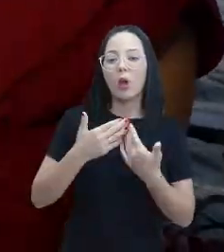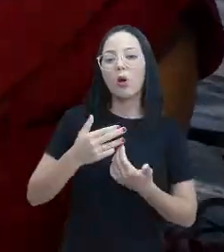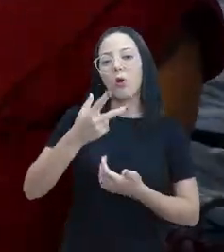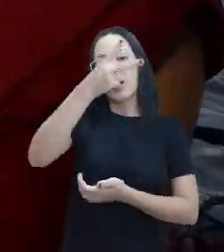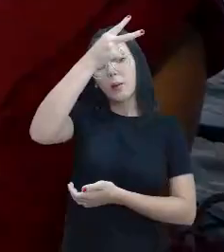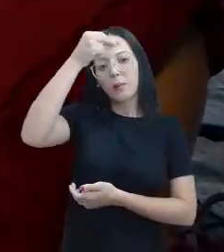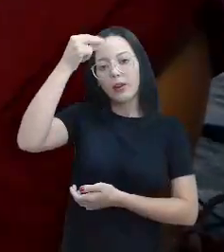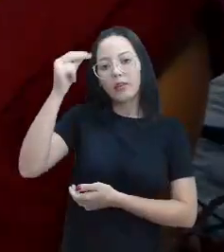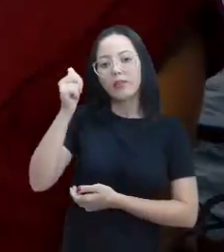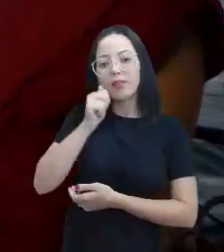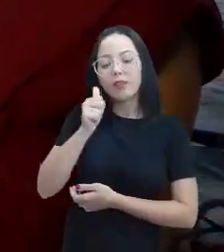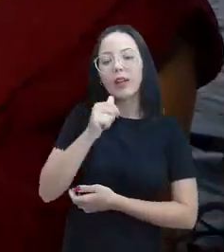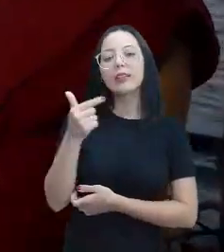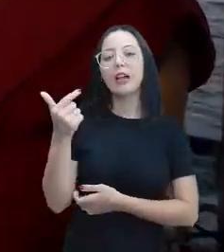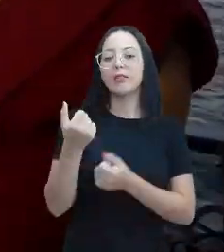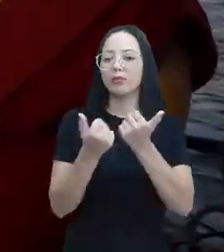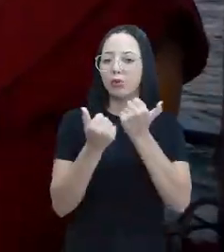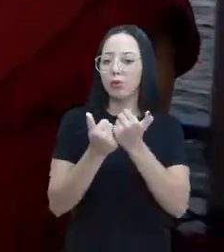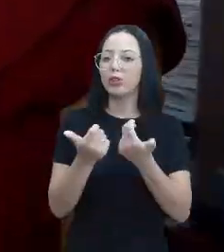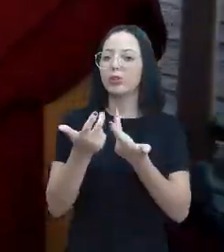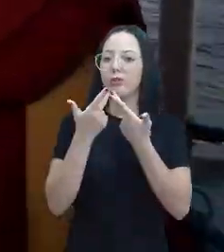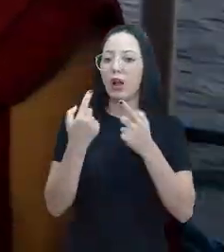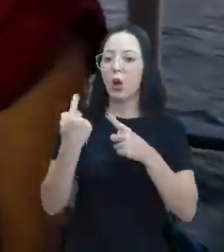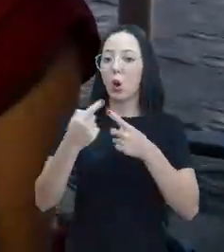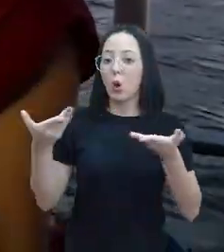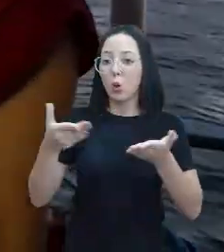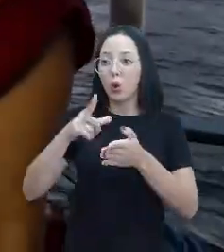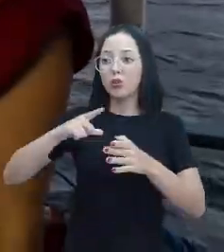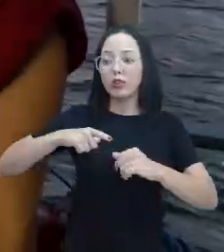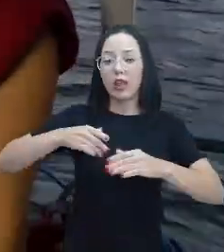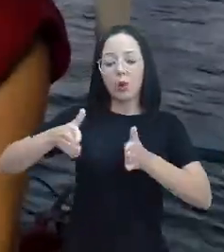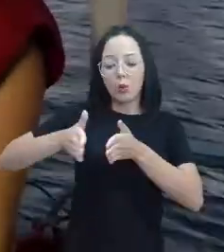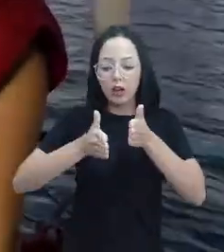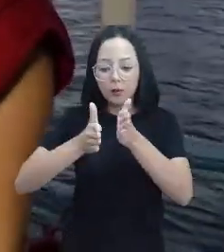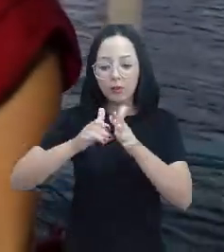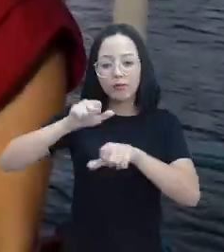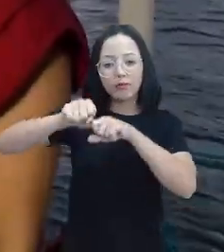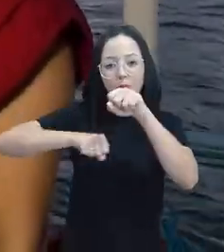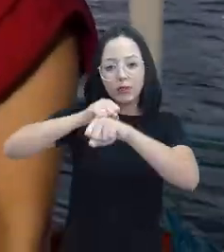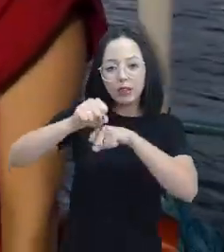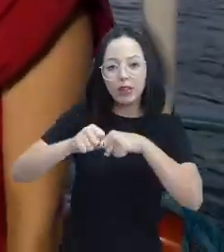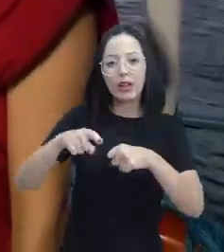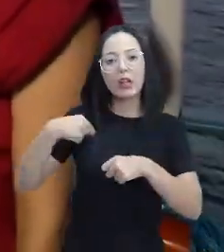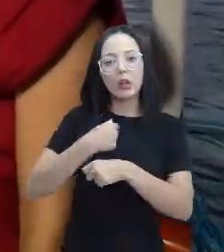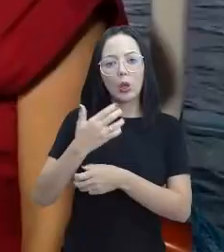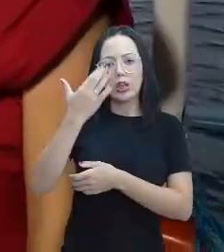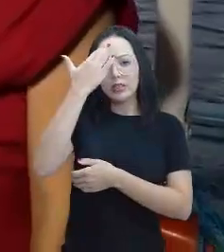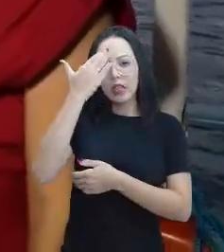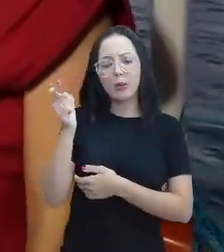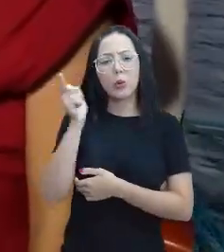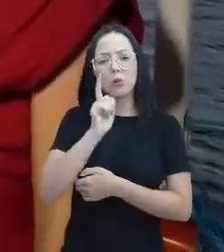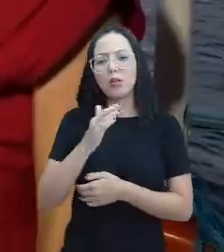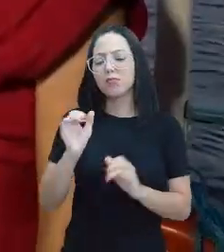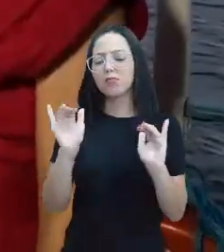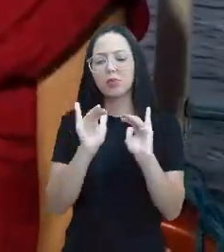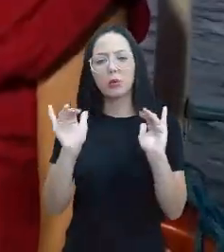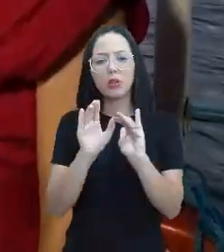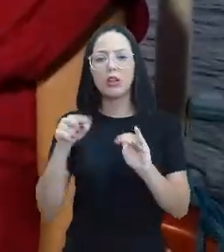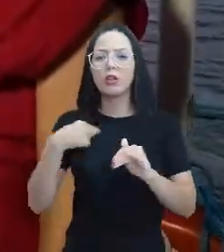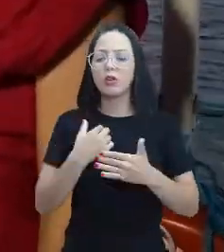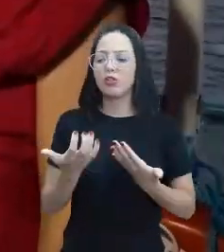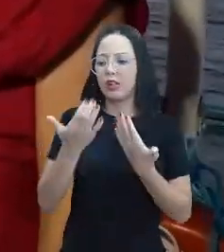a questão da ciclovia, e é verdade, onde a gente passa tem ciclovia nessa cidade, a gente pode se locomover com tranquilidade aqui, tá? A gente